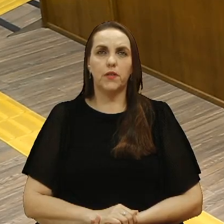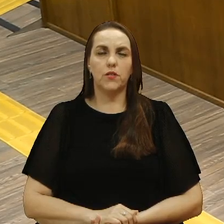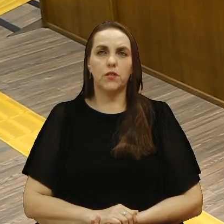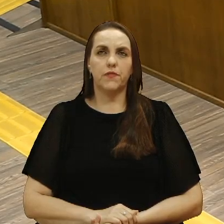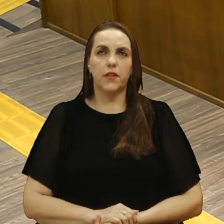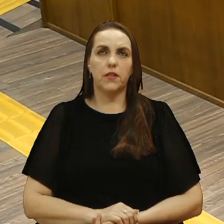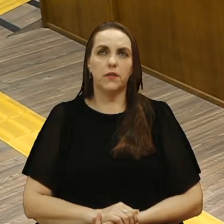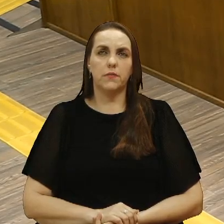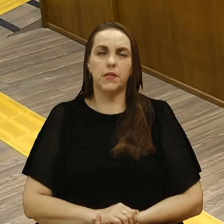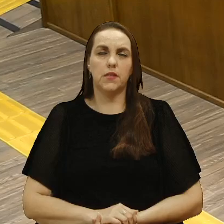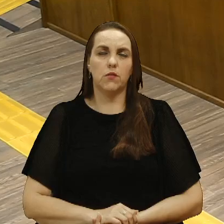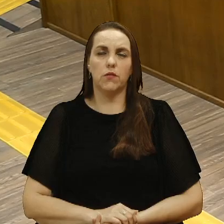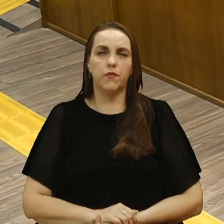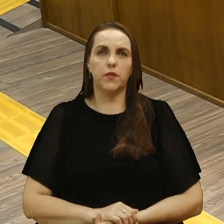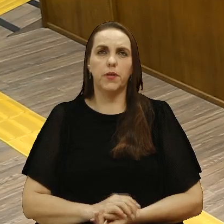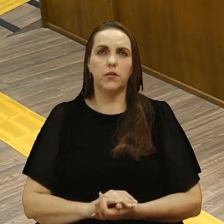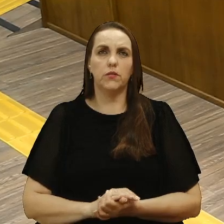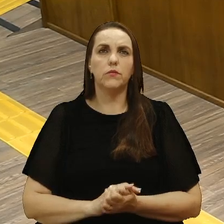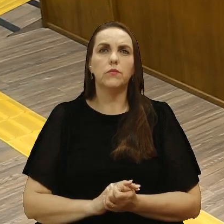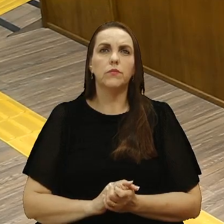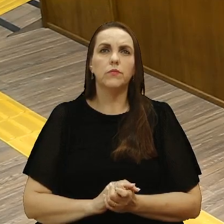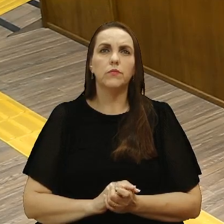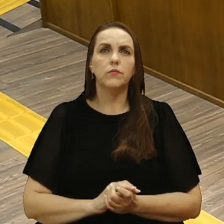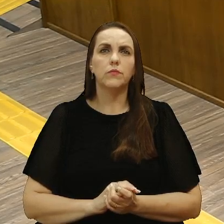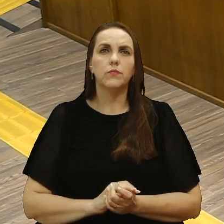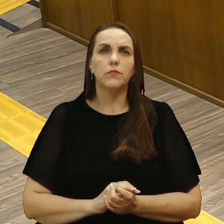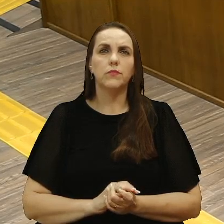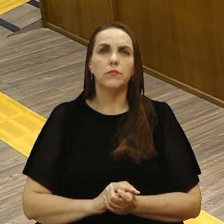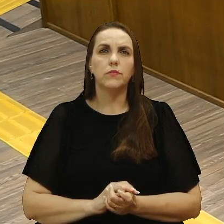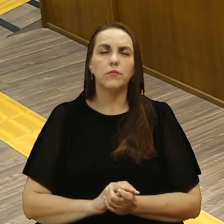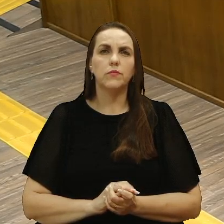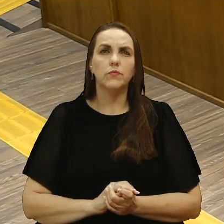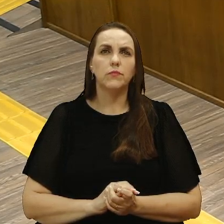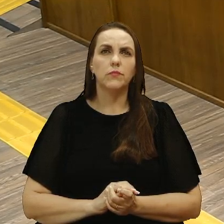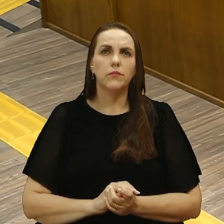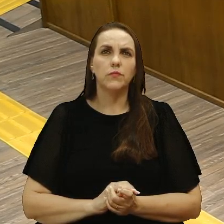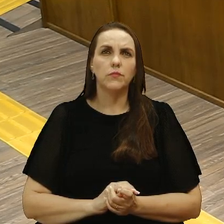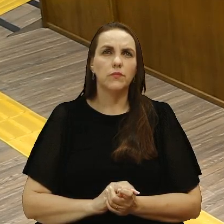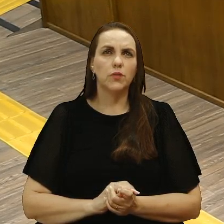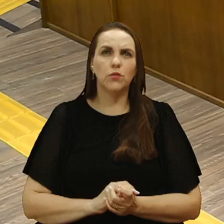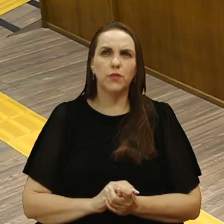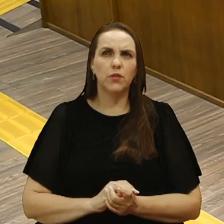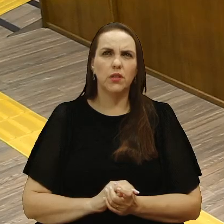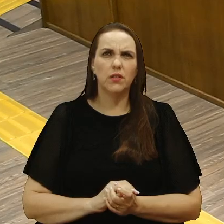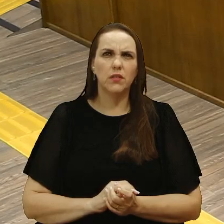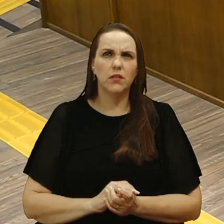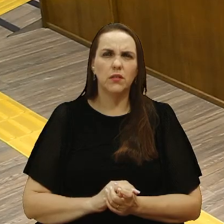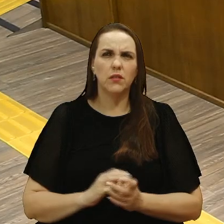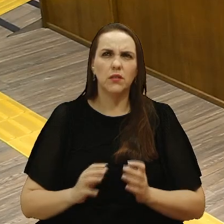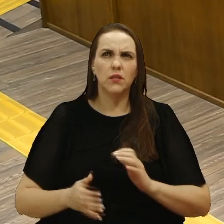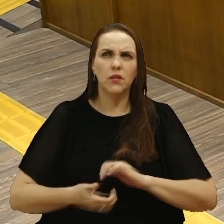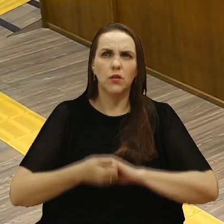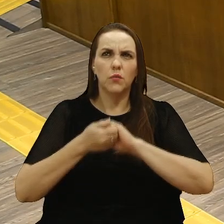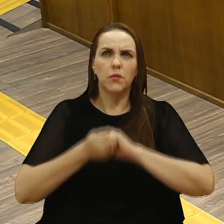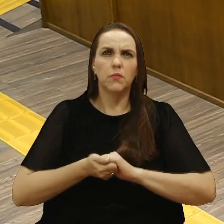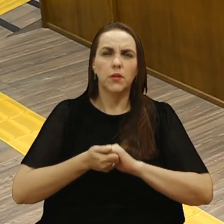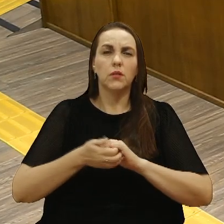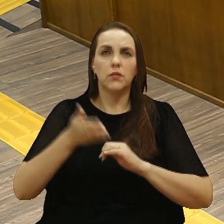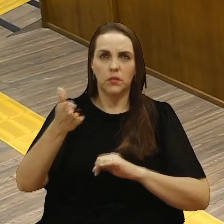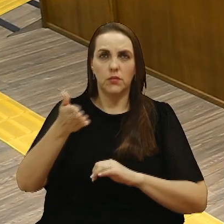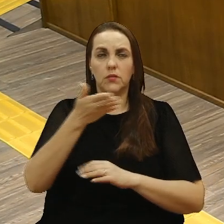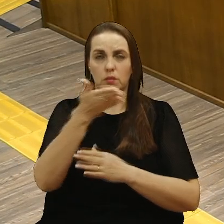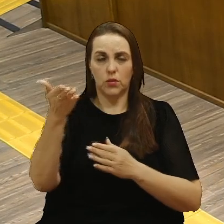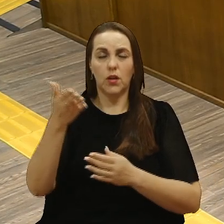Presidente, meus cumprimentos ao senhor, minha solidariedade à vereadora Andressa Malman, meus cumprimentos ao senhor e para a senhora de casa. Eu acho